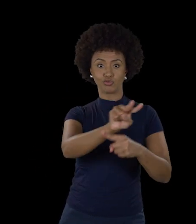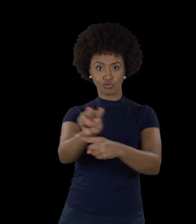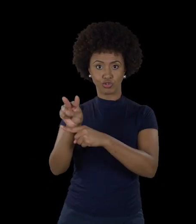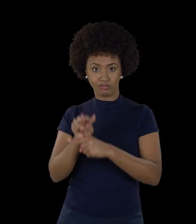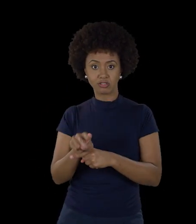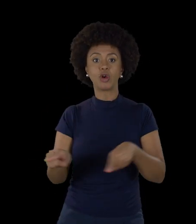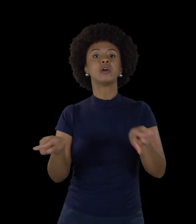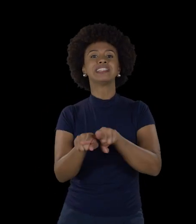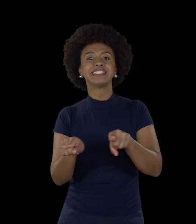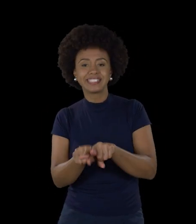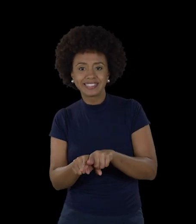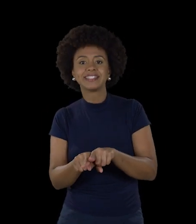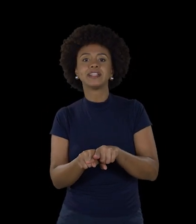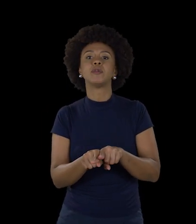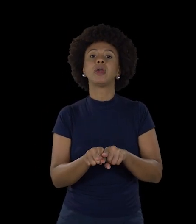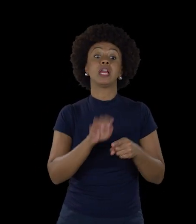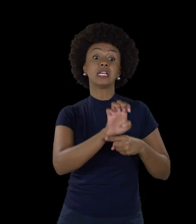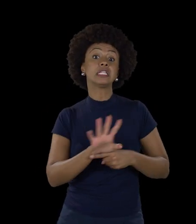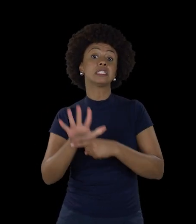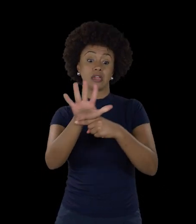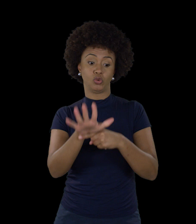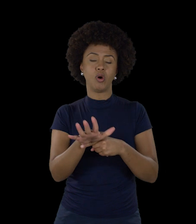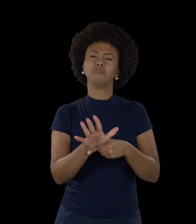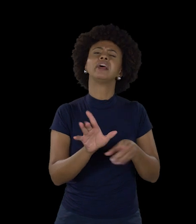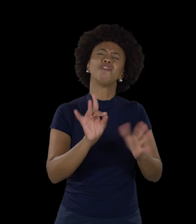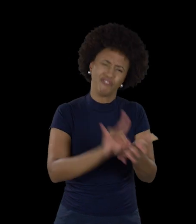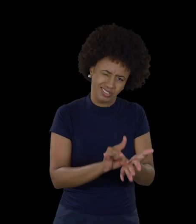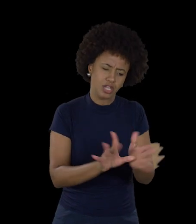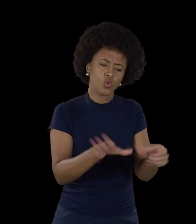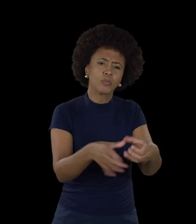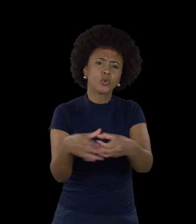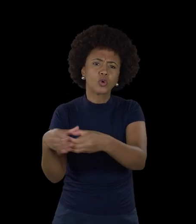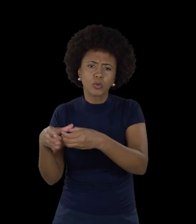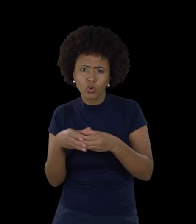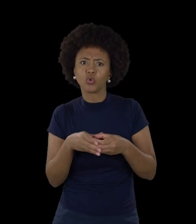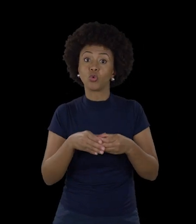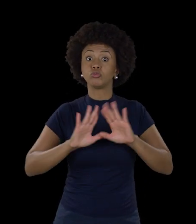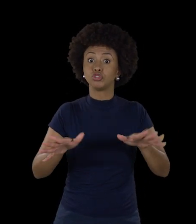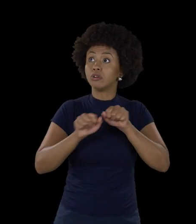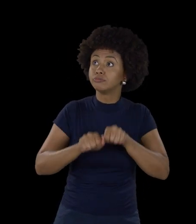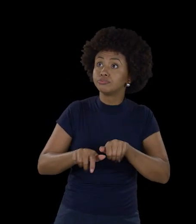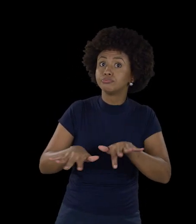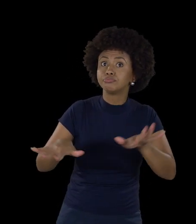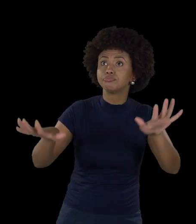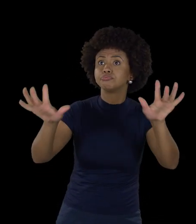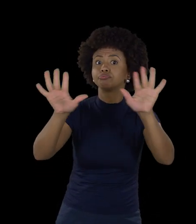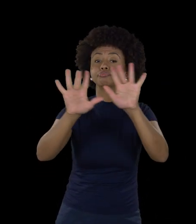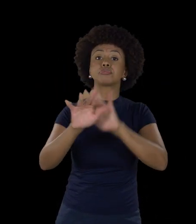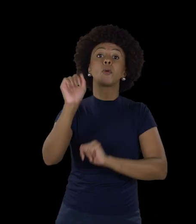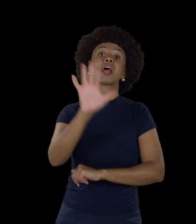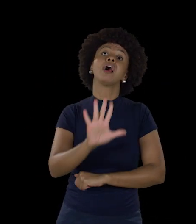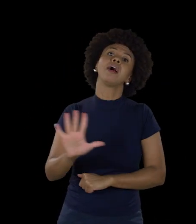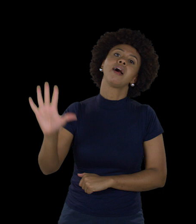Estadual de Unidade de Conservação. Elas estão num grupo de proteção integral que vem se expandindo por todo o país, inclusive com participação